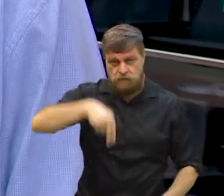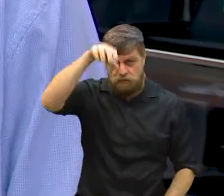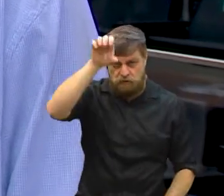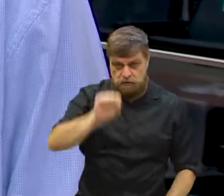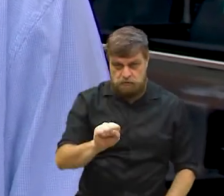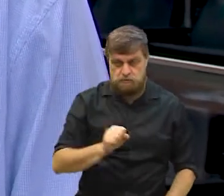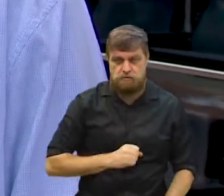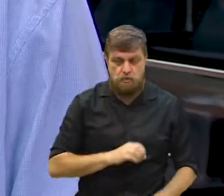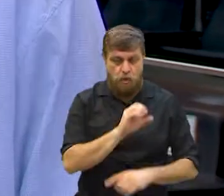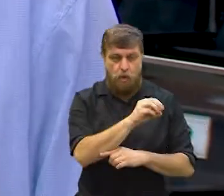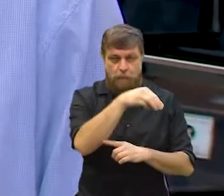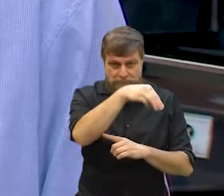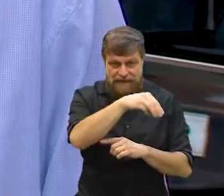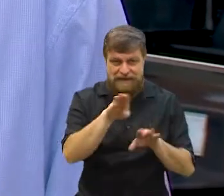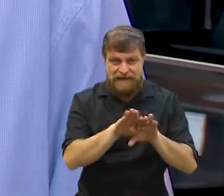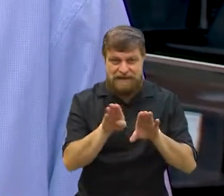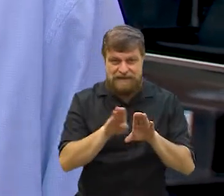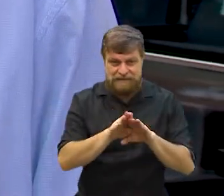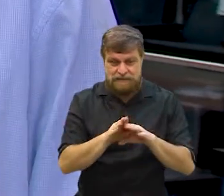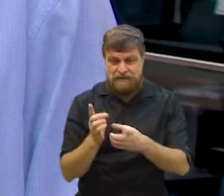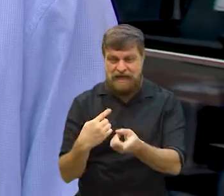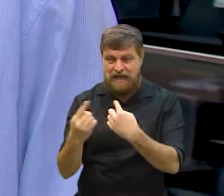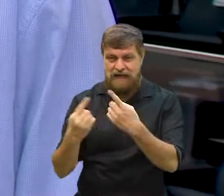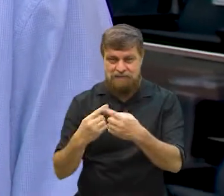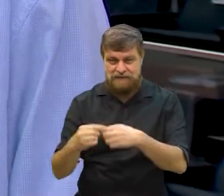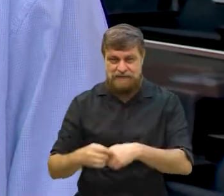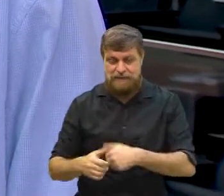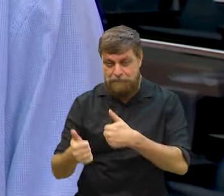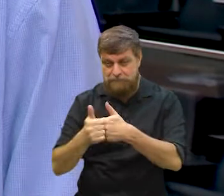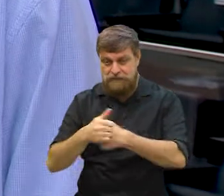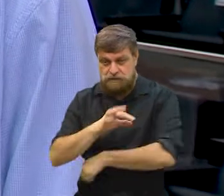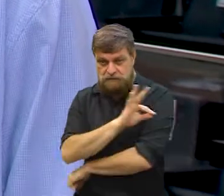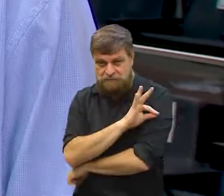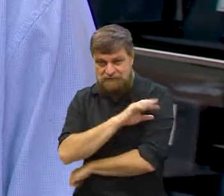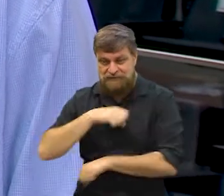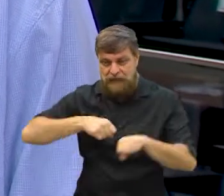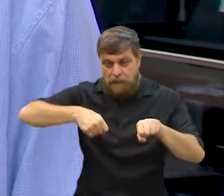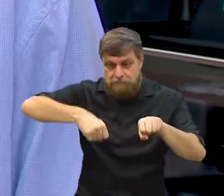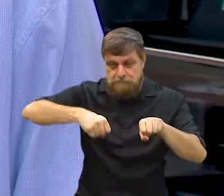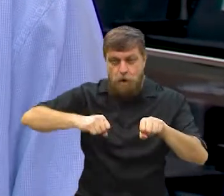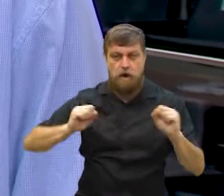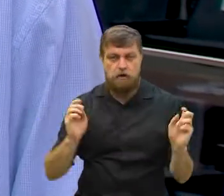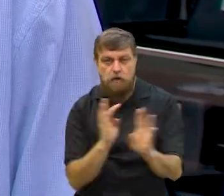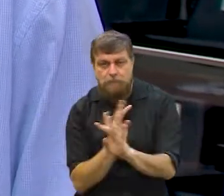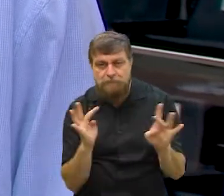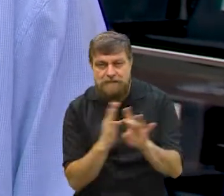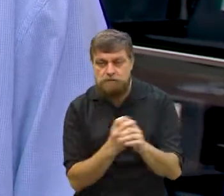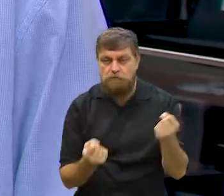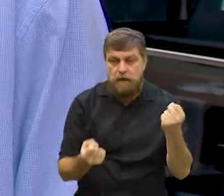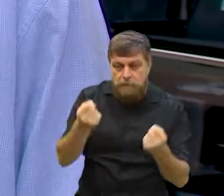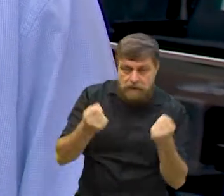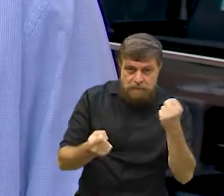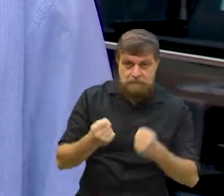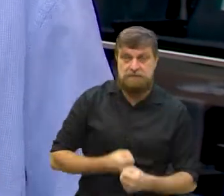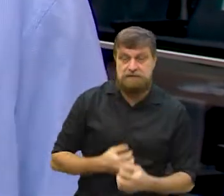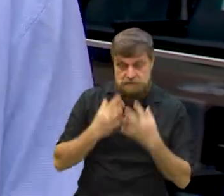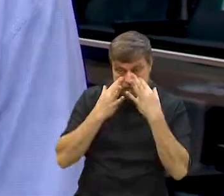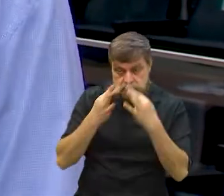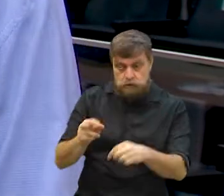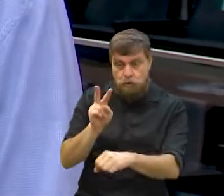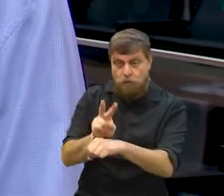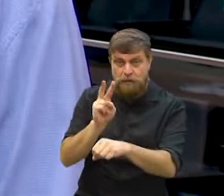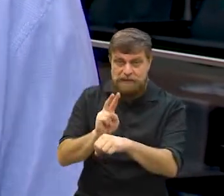Oeste Norte Sul Orozimbo Maia Anchieta tem movimentação intensa de carros motos e pedestres e precisam de um cuidado